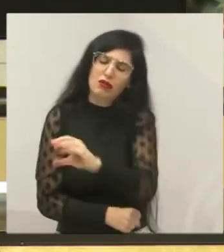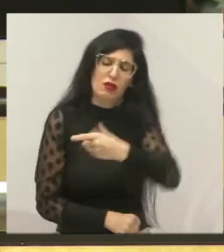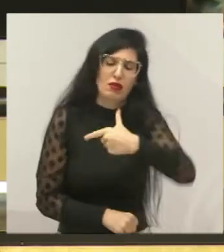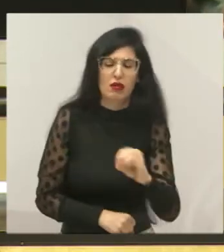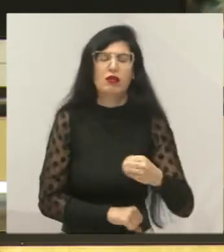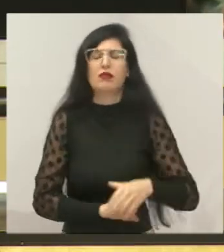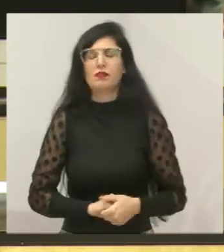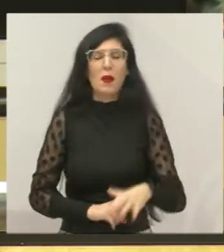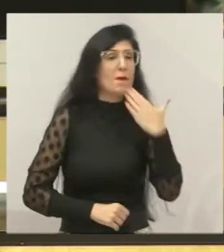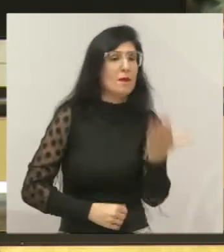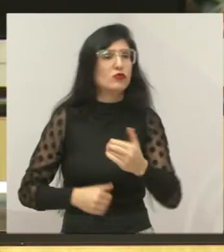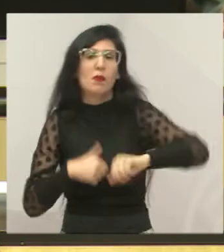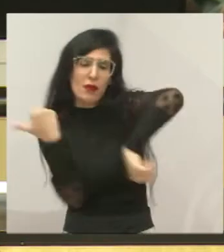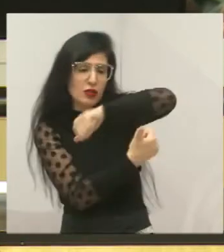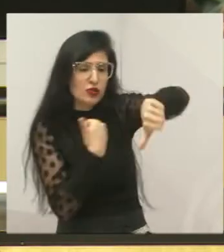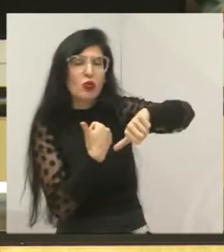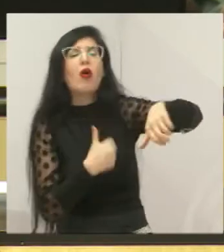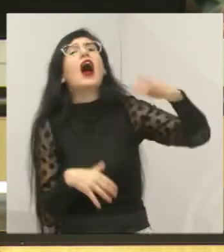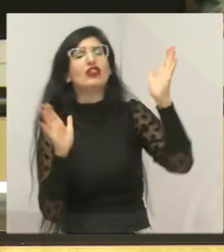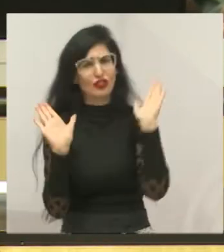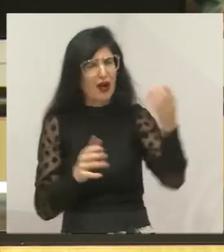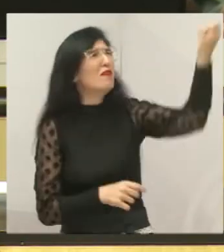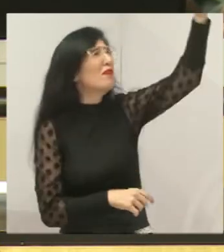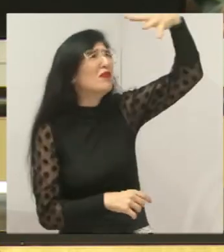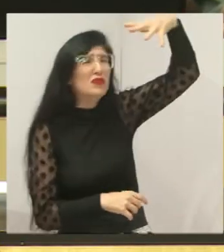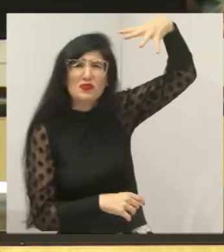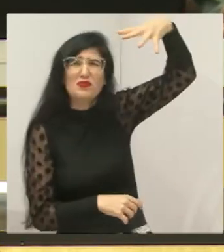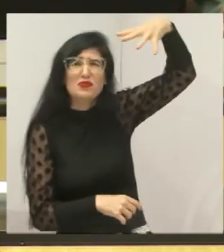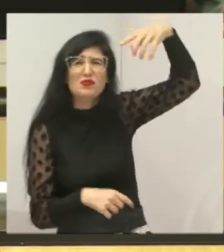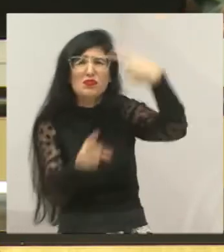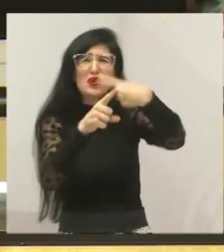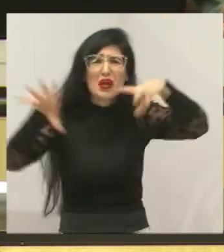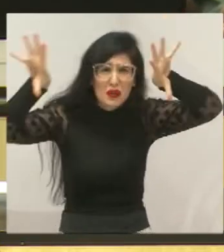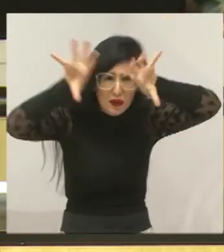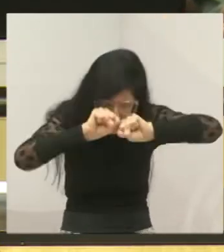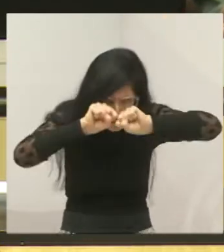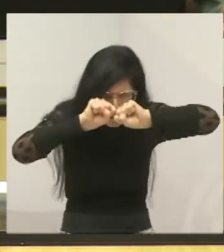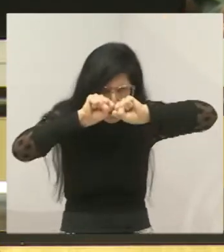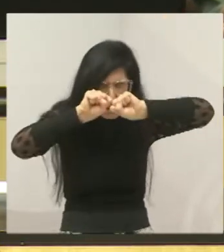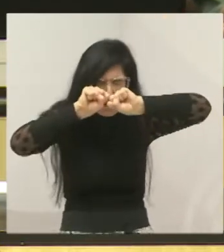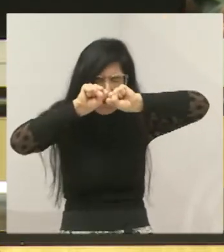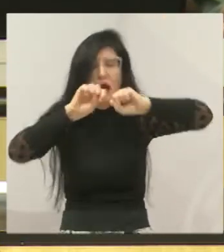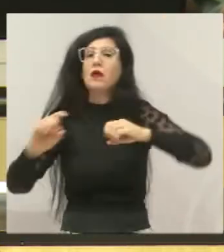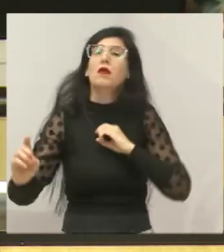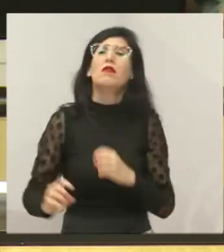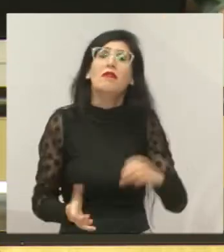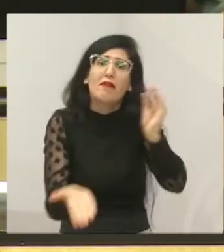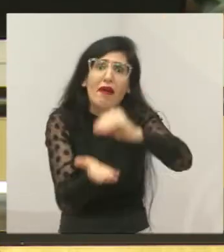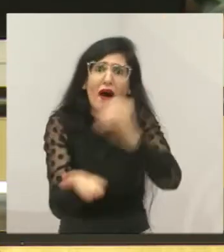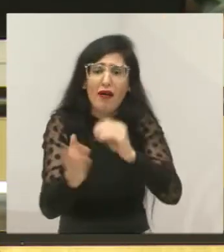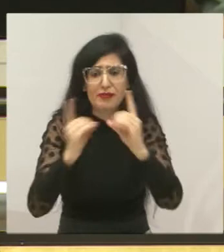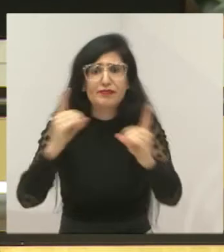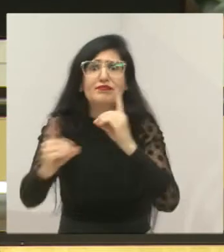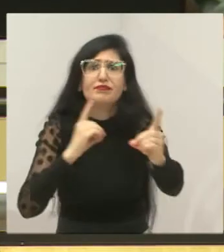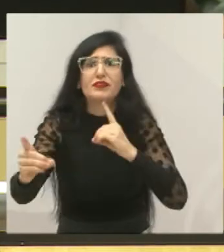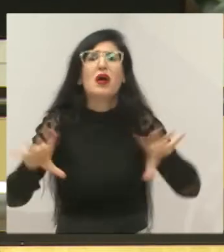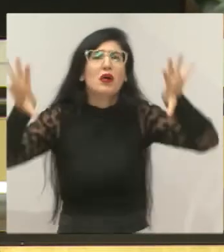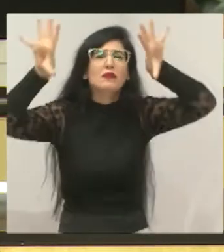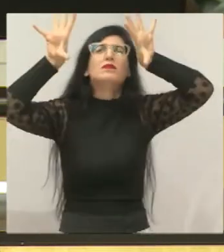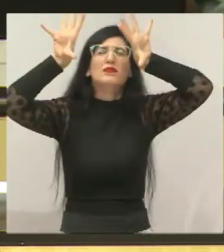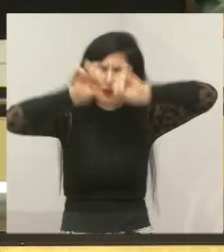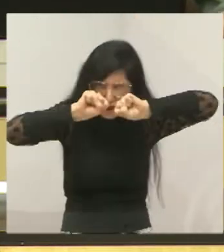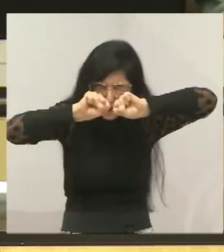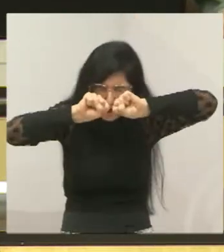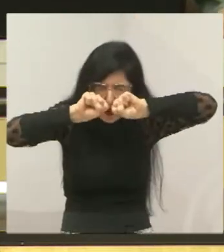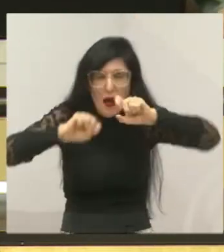244/2020, solicitando a troca das várias lâmpadas queimadas, sendo que o citado trecho, desde maio, se encontra totalmente escuro,